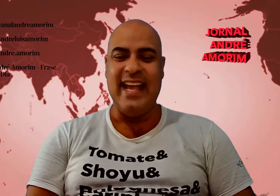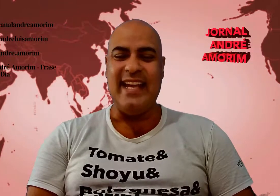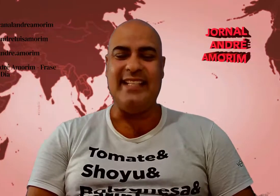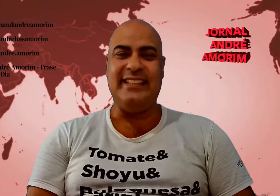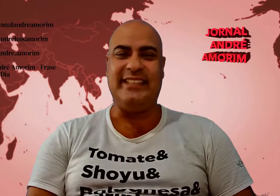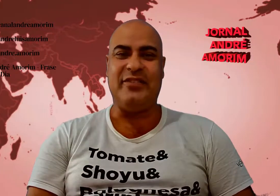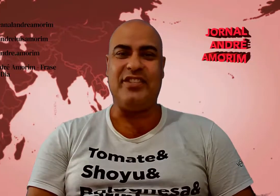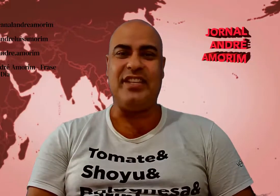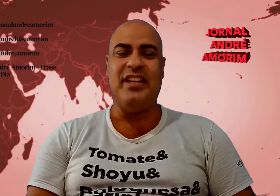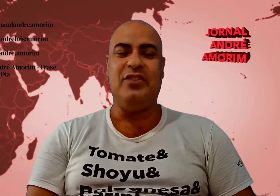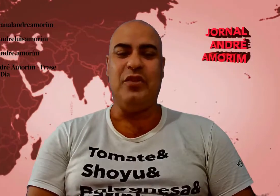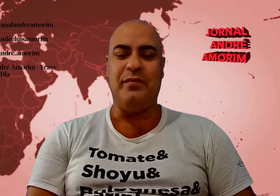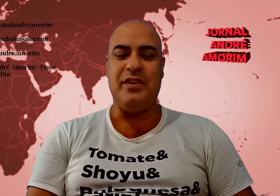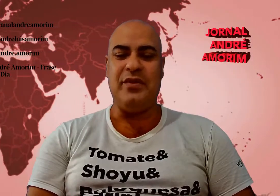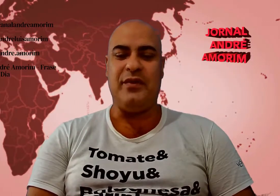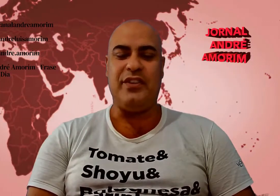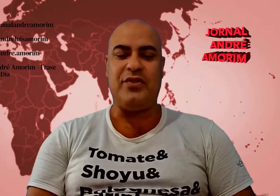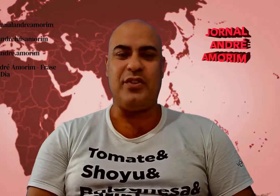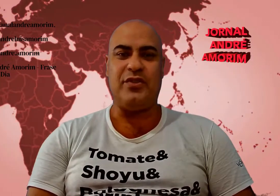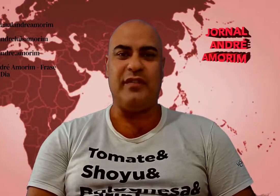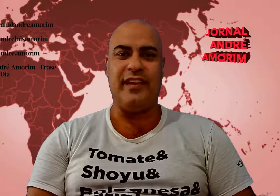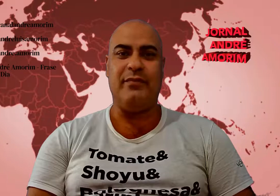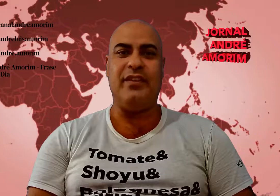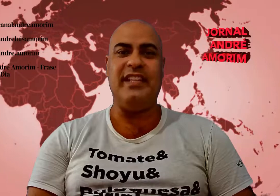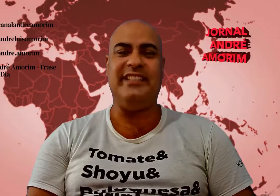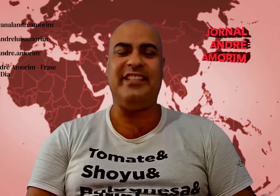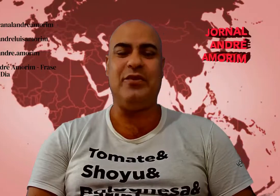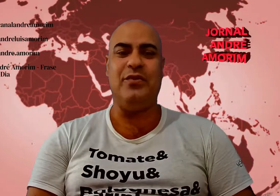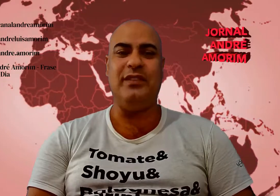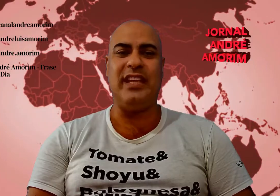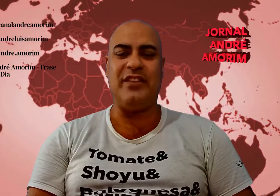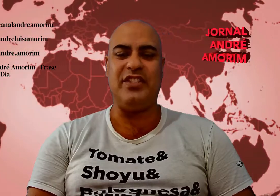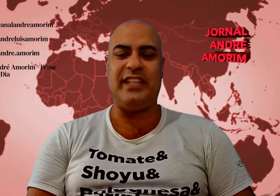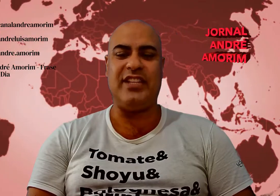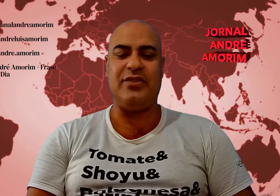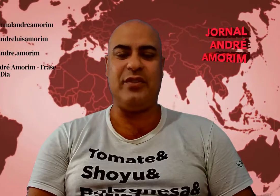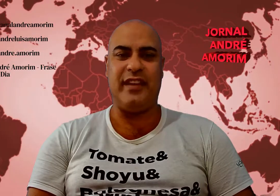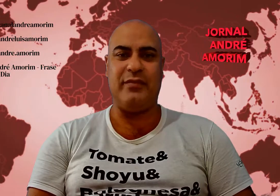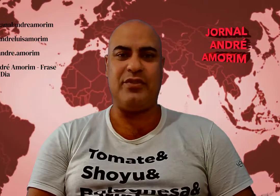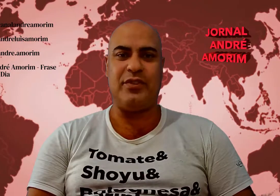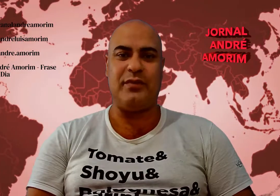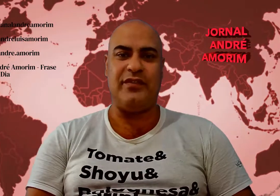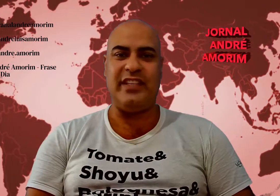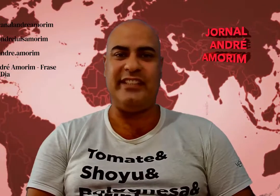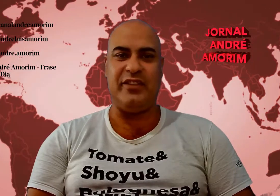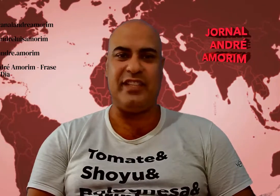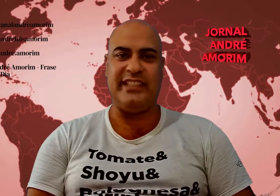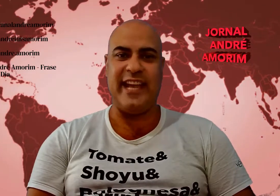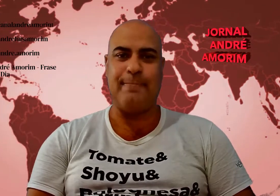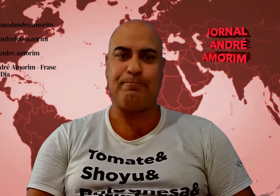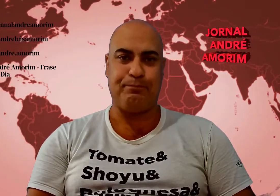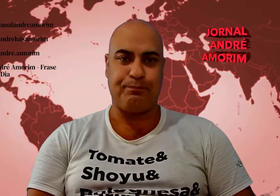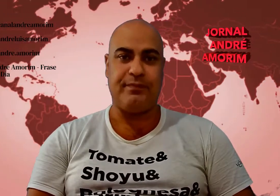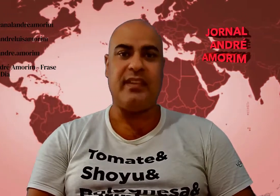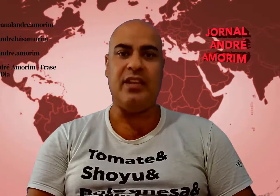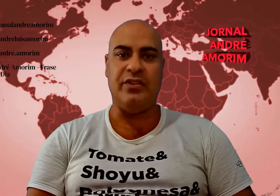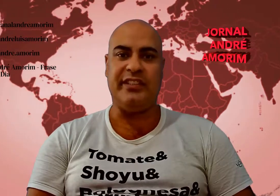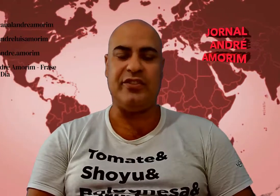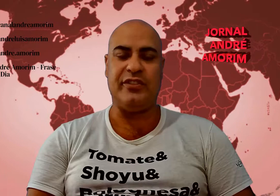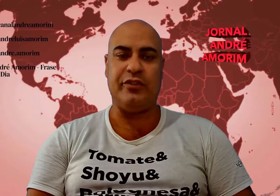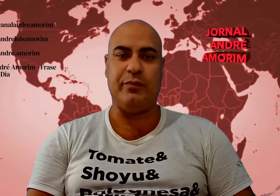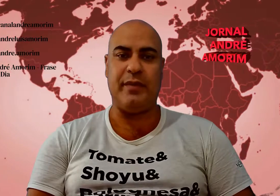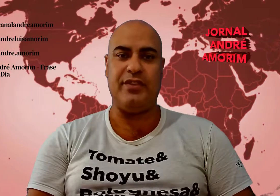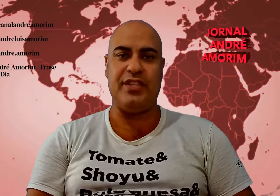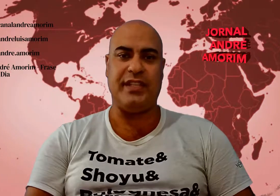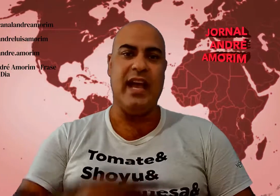Amorim. Edição de domingo, 22 de novembro, e segunda, 23 de novembro de 2020, se Deus quiser. E